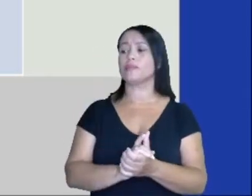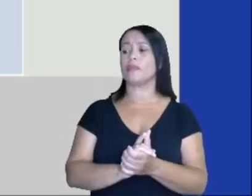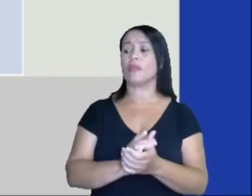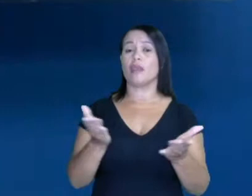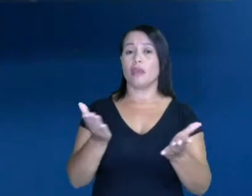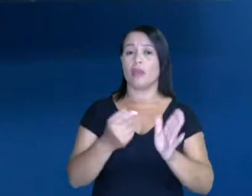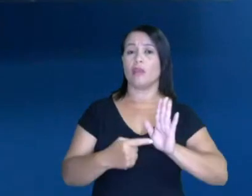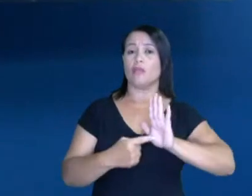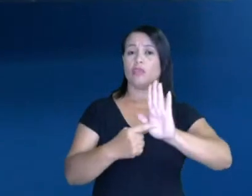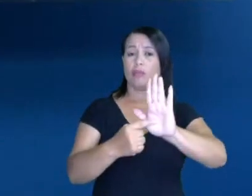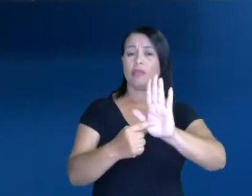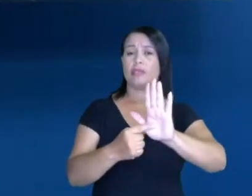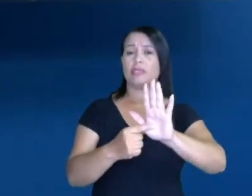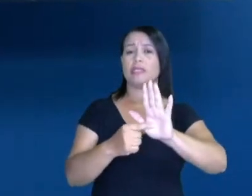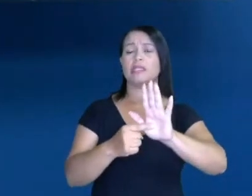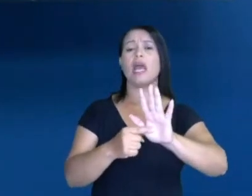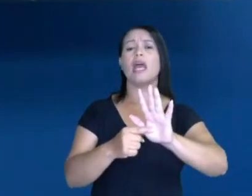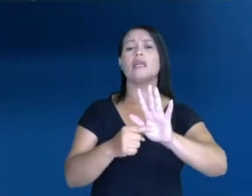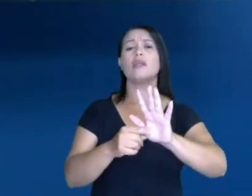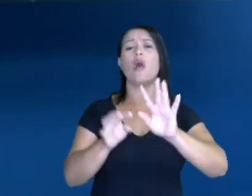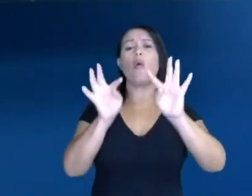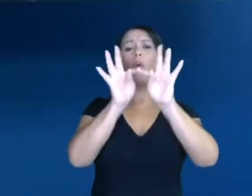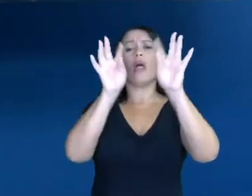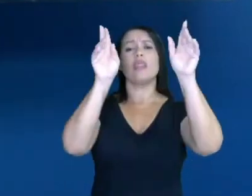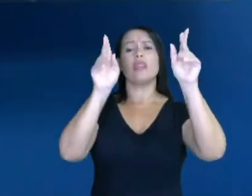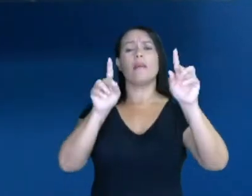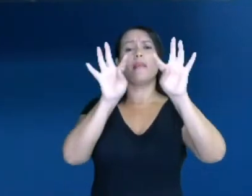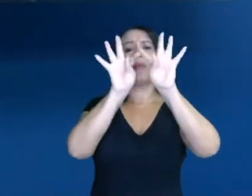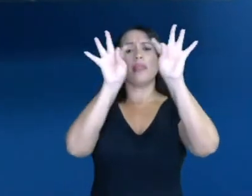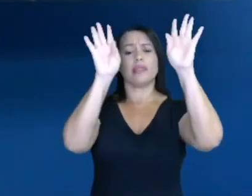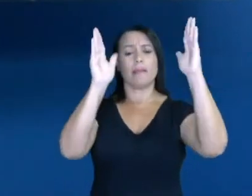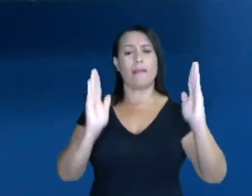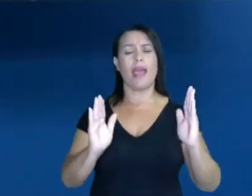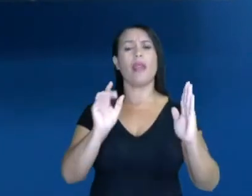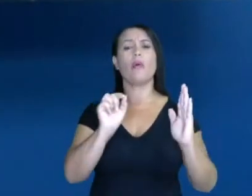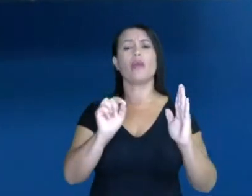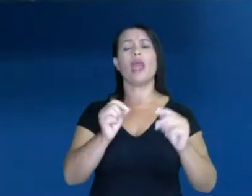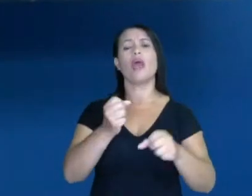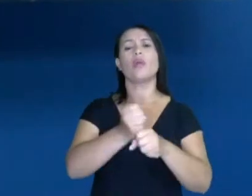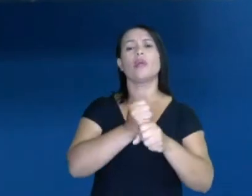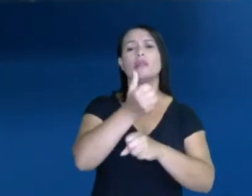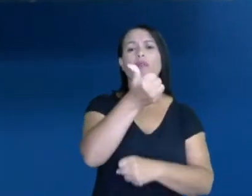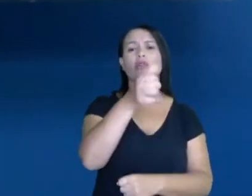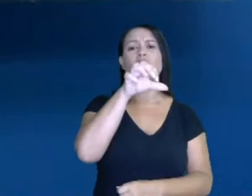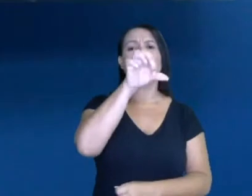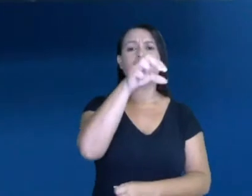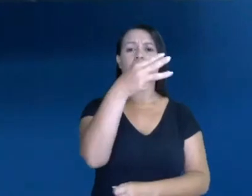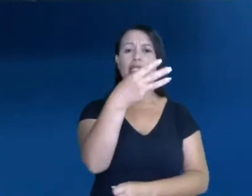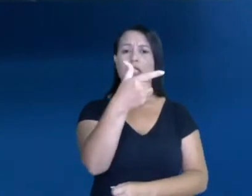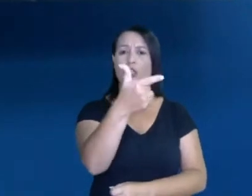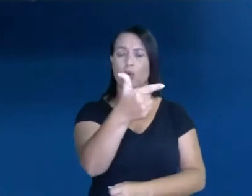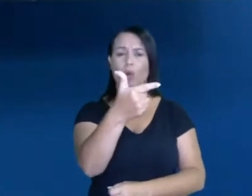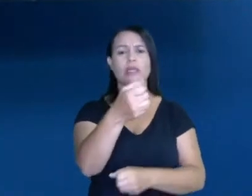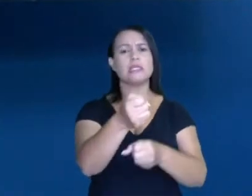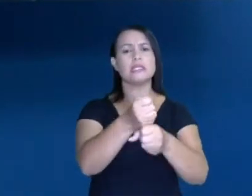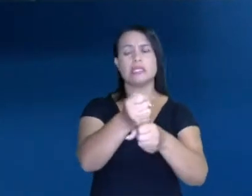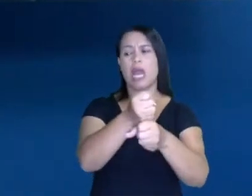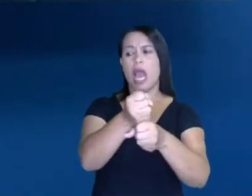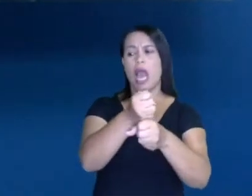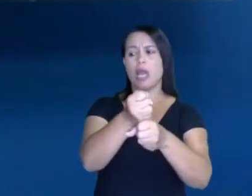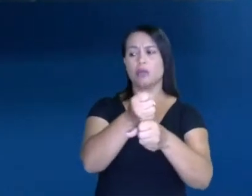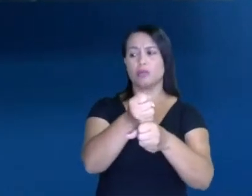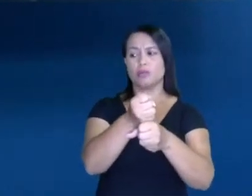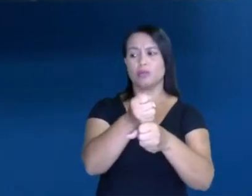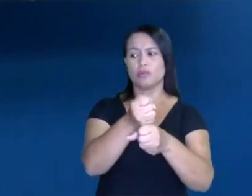eu trouxe uma tabela com algumas palavras, né? Em 1932, a palavra anos era